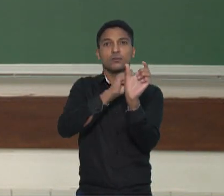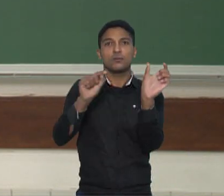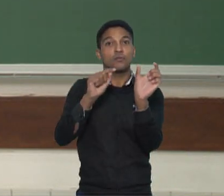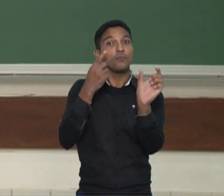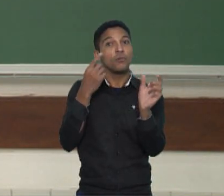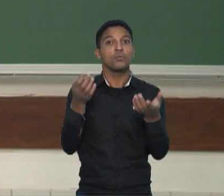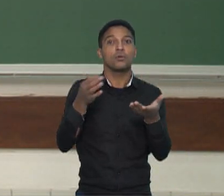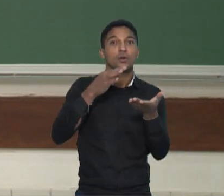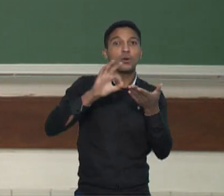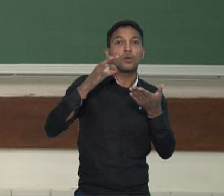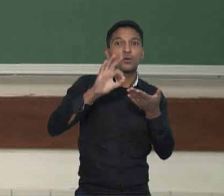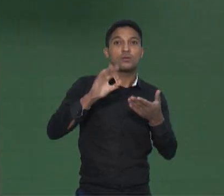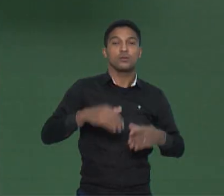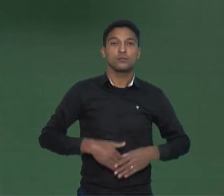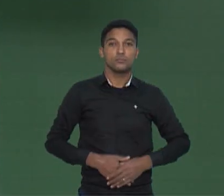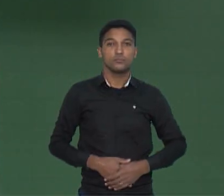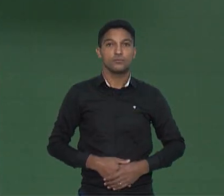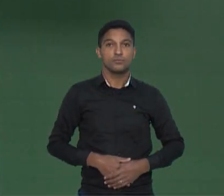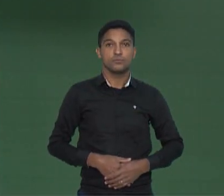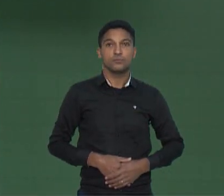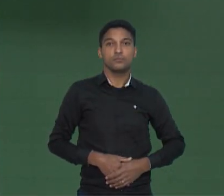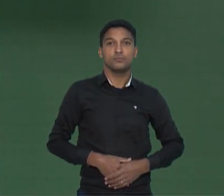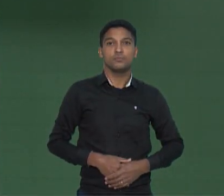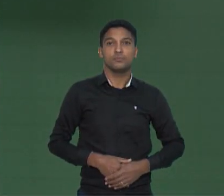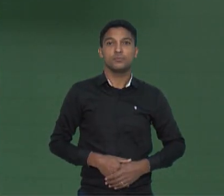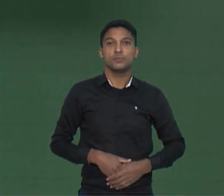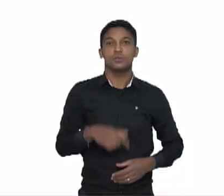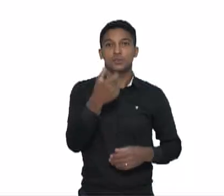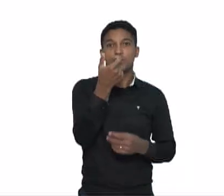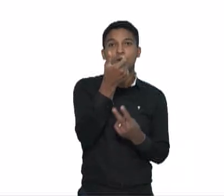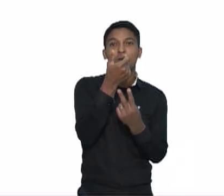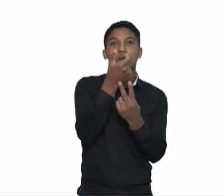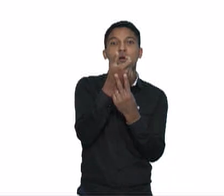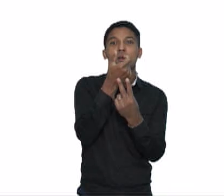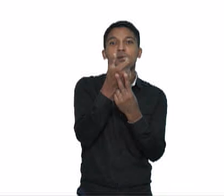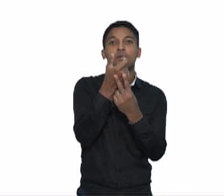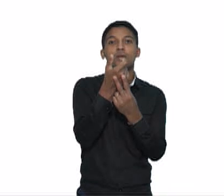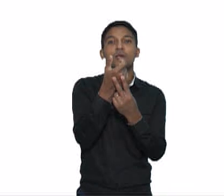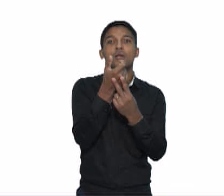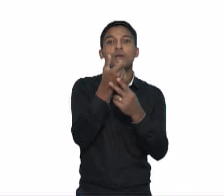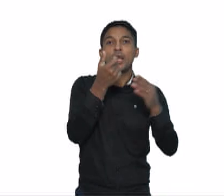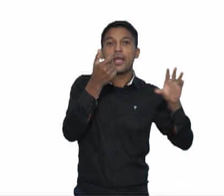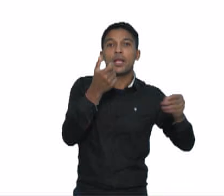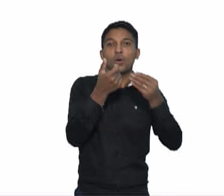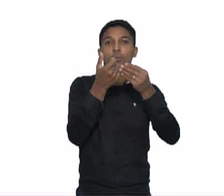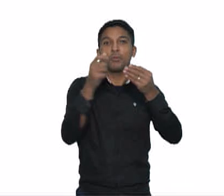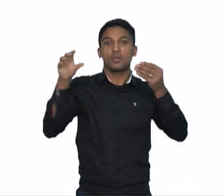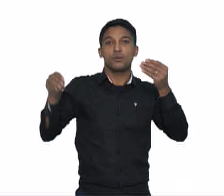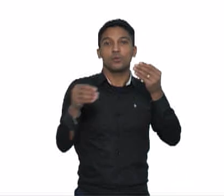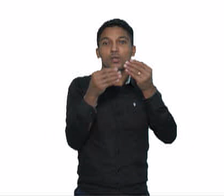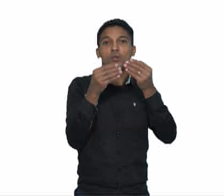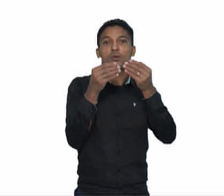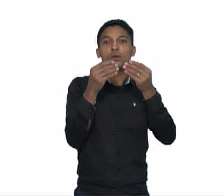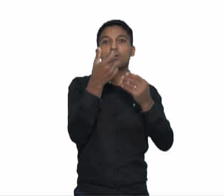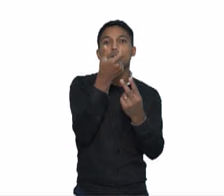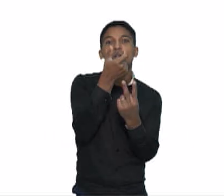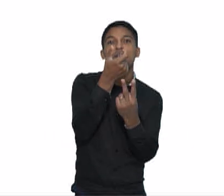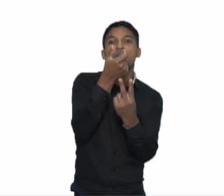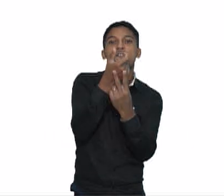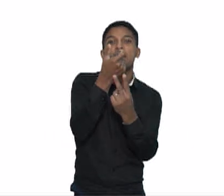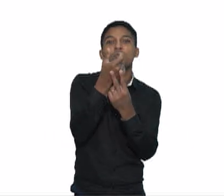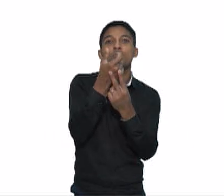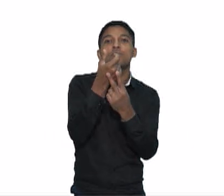direto e indireto, certo? Ele pede dois objetos ali. Então, ele é verbo transitivo direto e